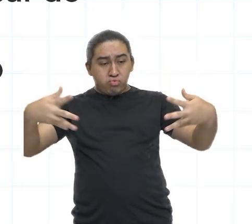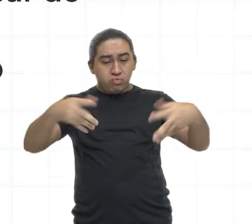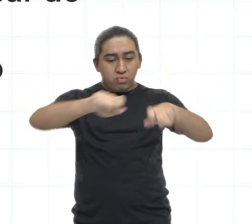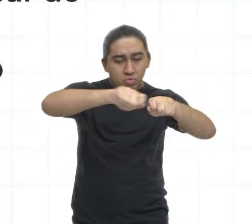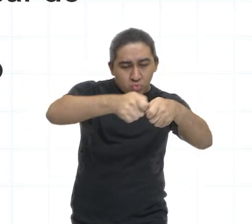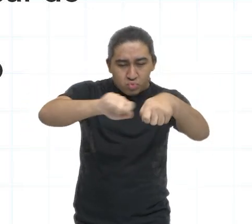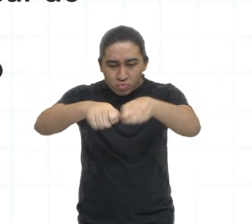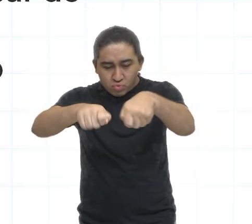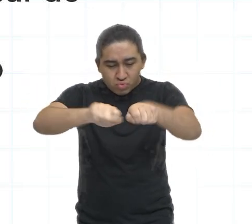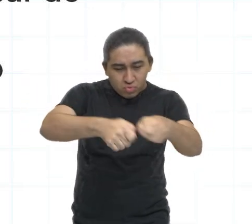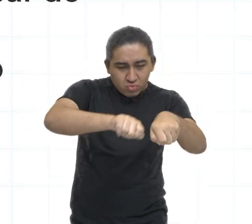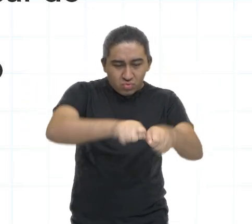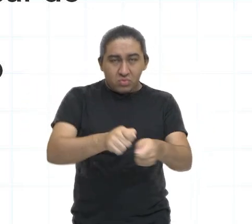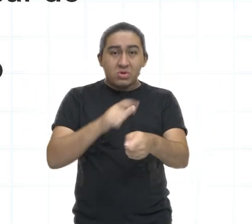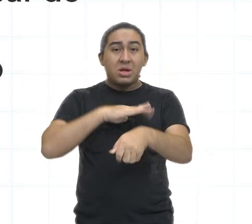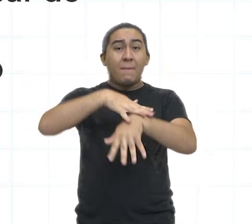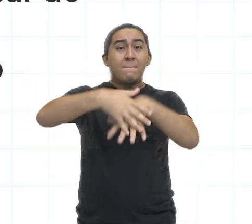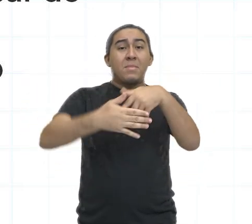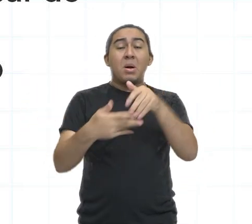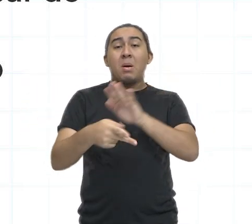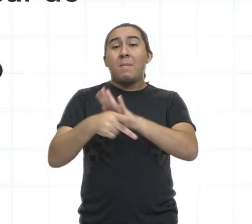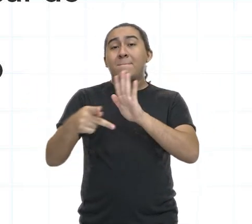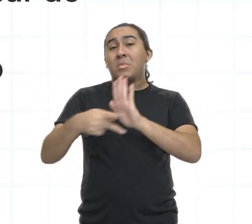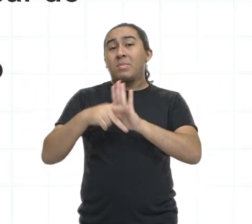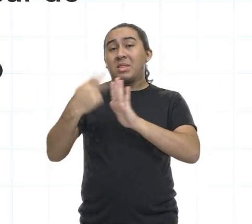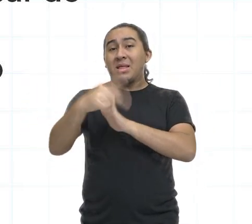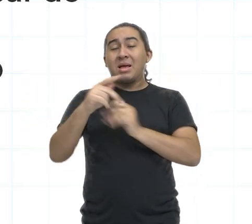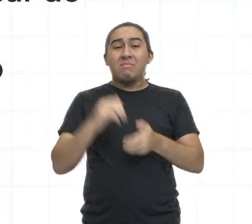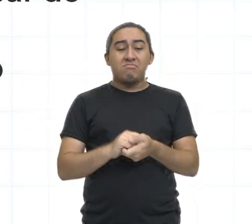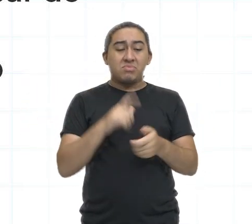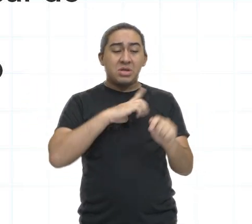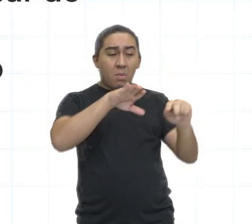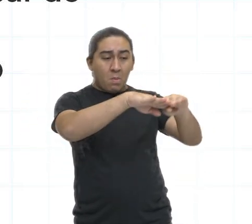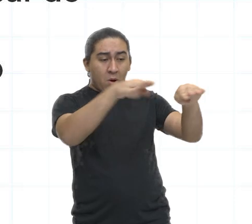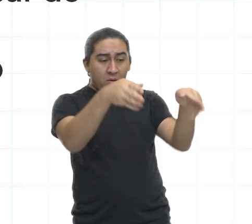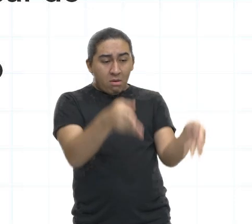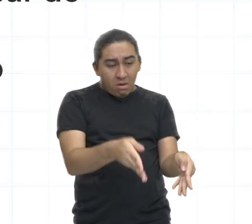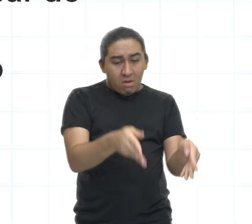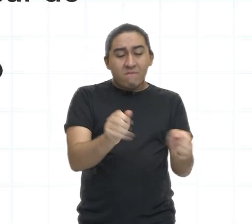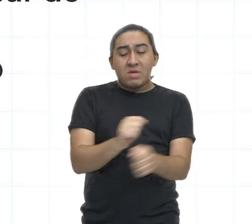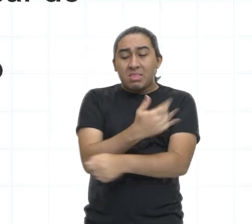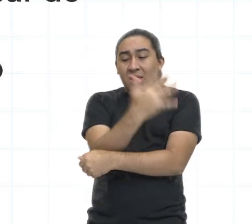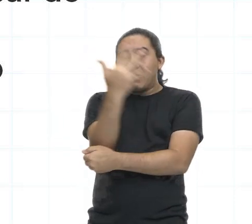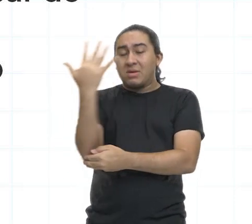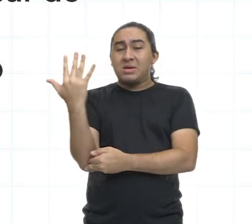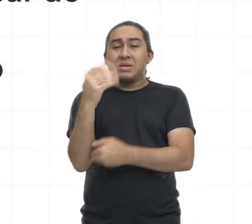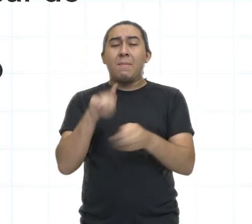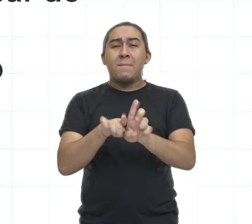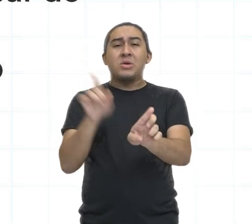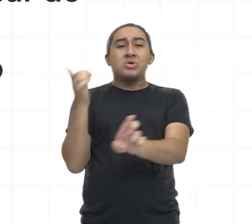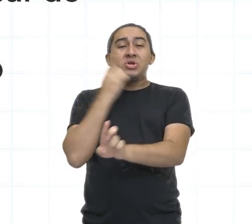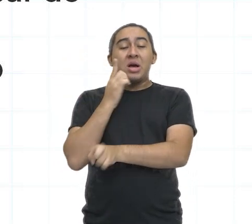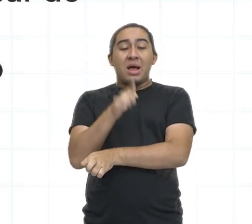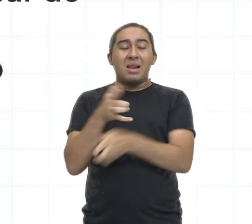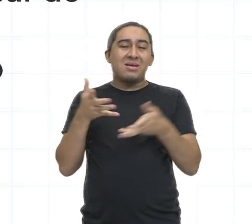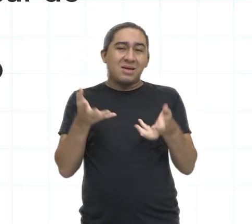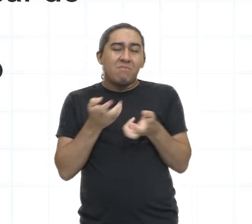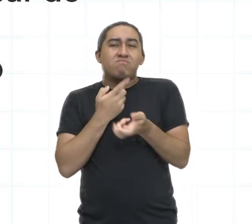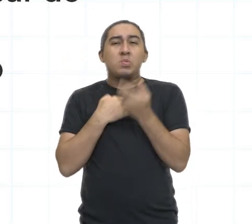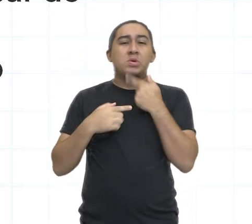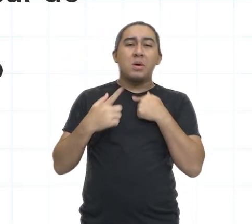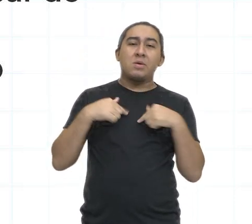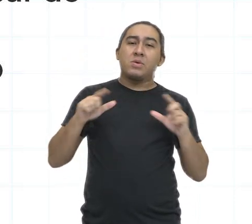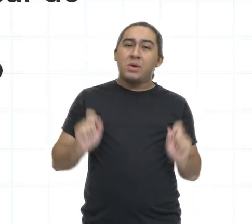ao seu redor com suas mãos, desde os móveis até a natureza. Certo dia, sente a necessidade